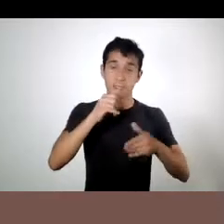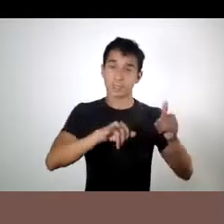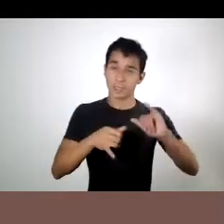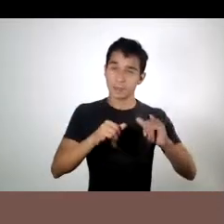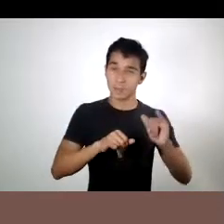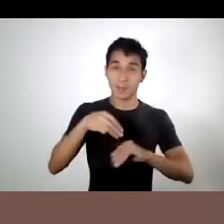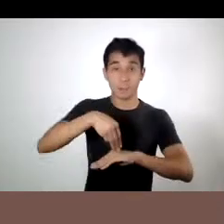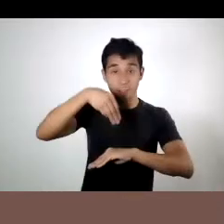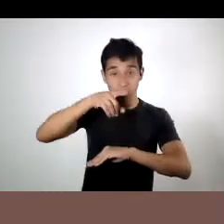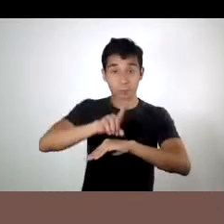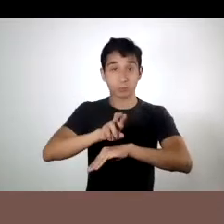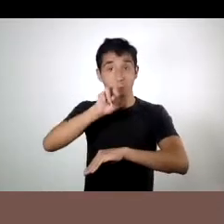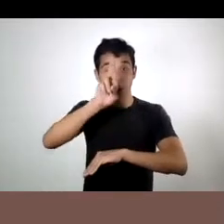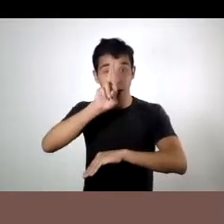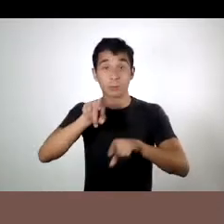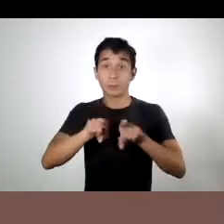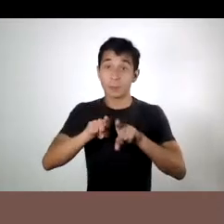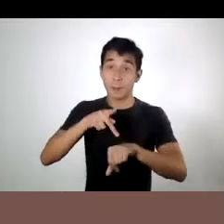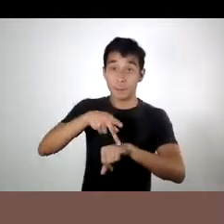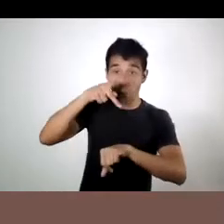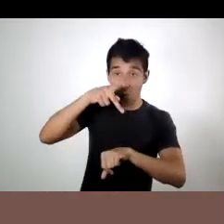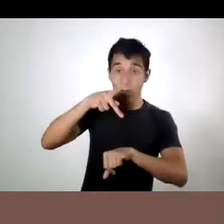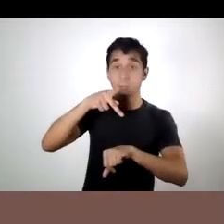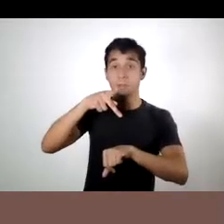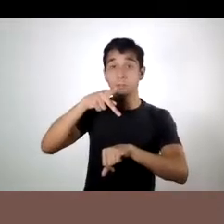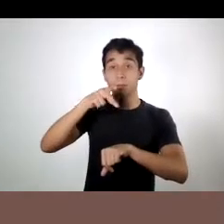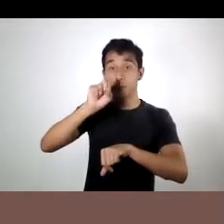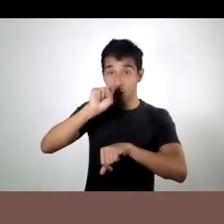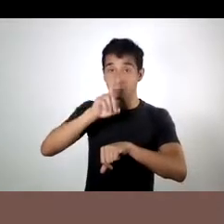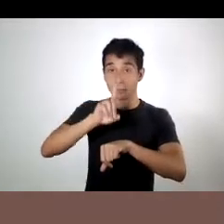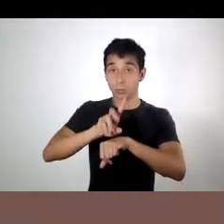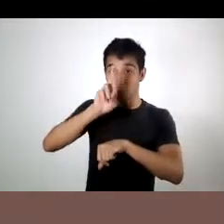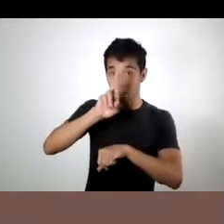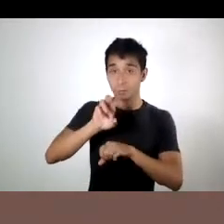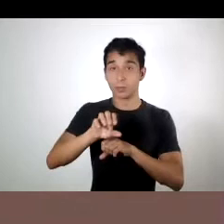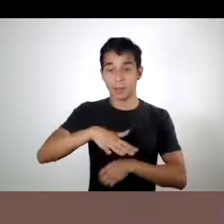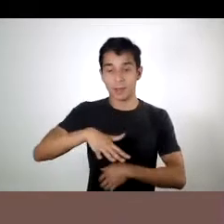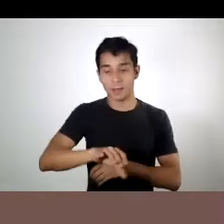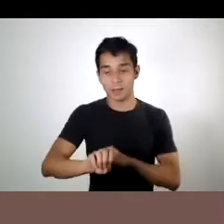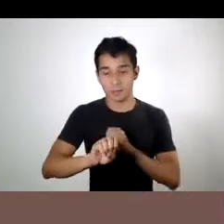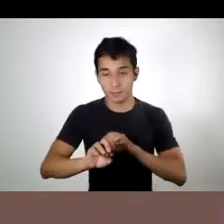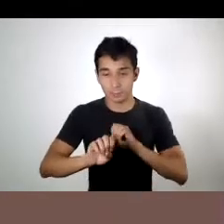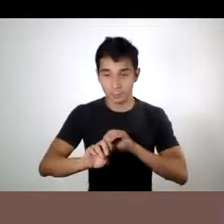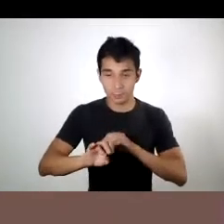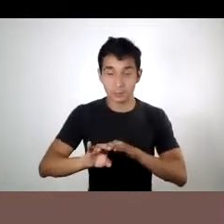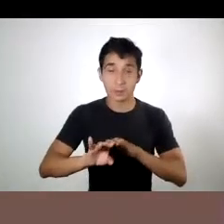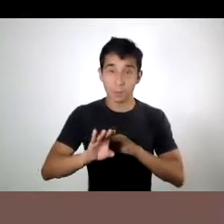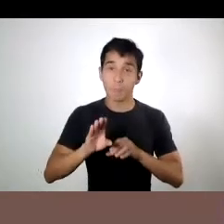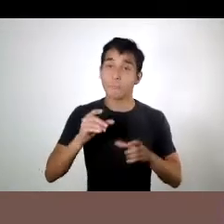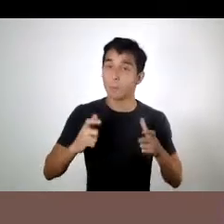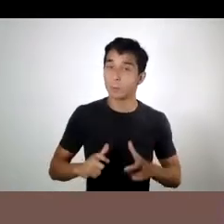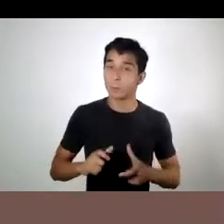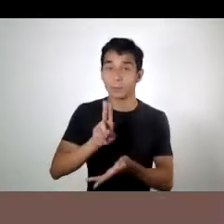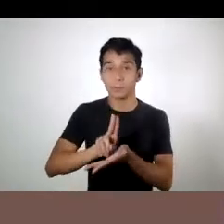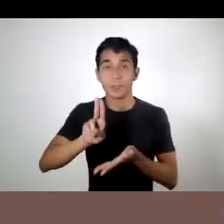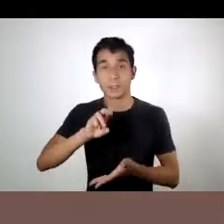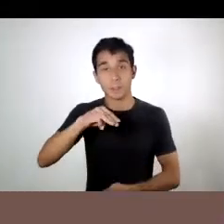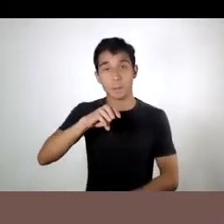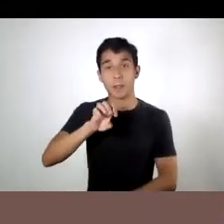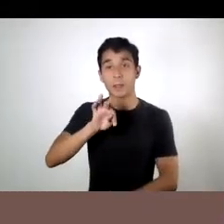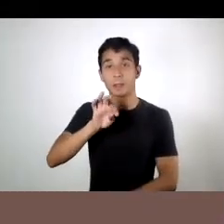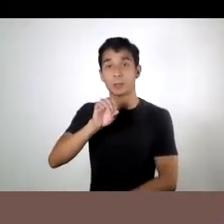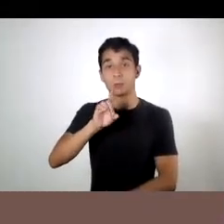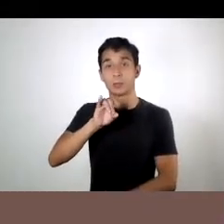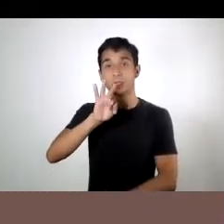com pós-doutorado em Educação, com pós-doutorado, né, em Educação, pela Universidade Metodista de